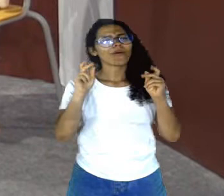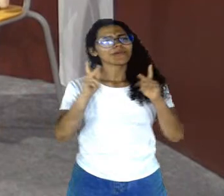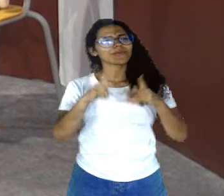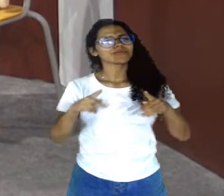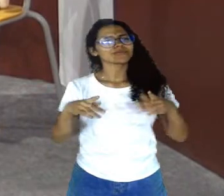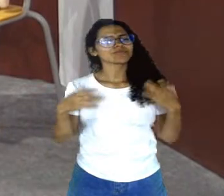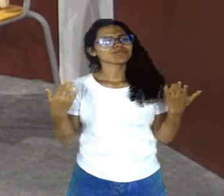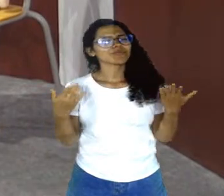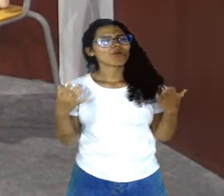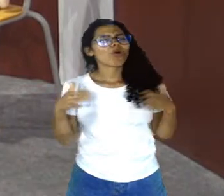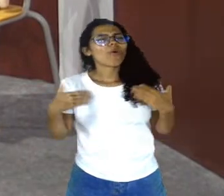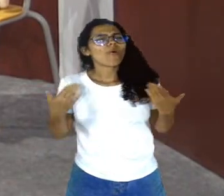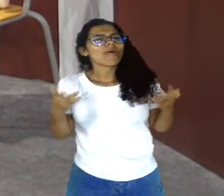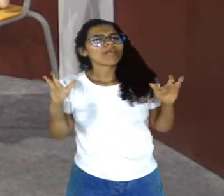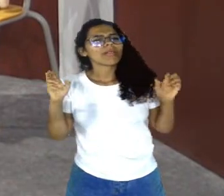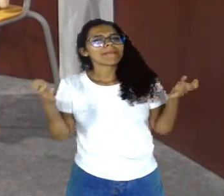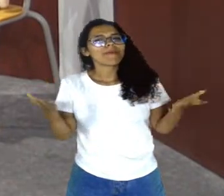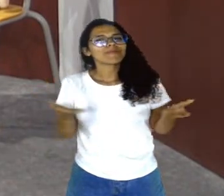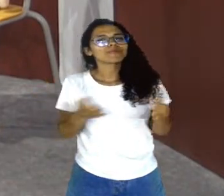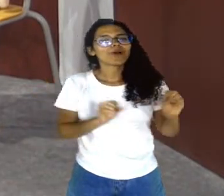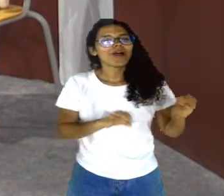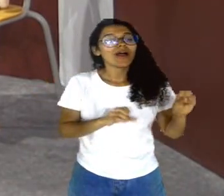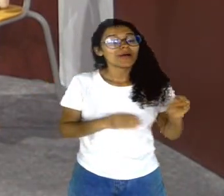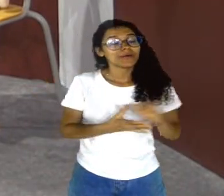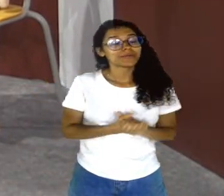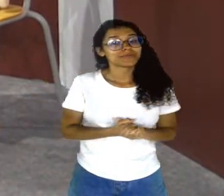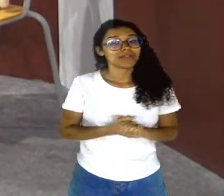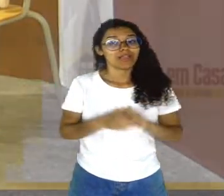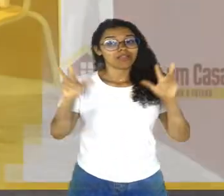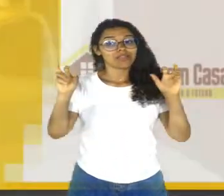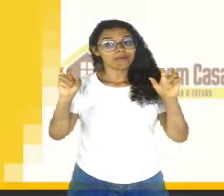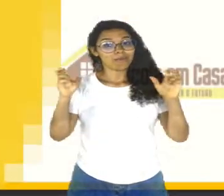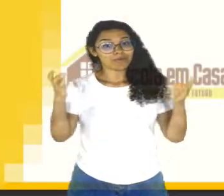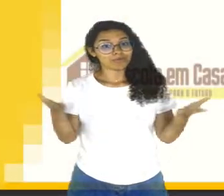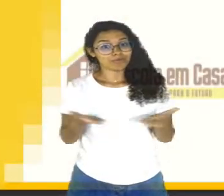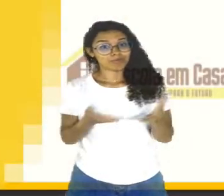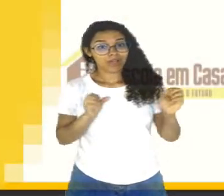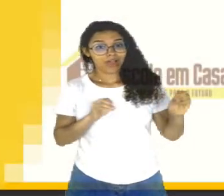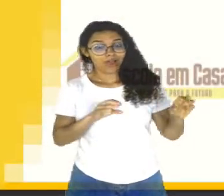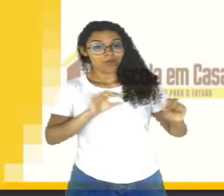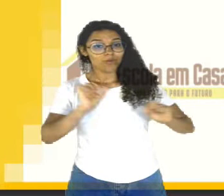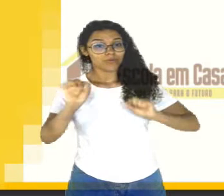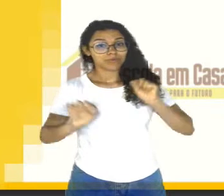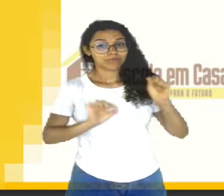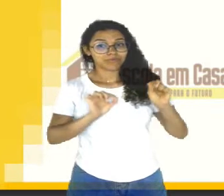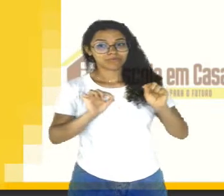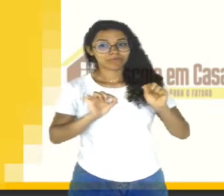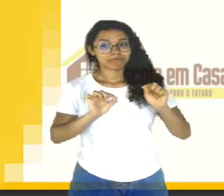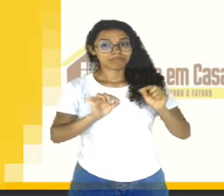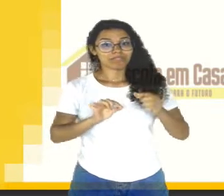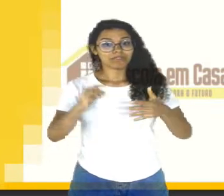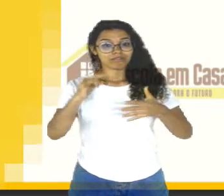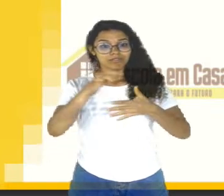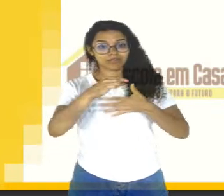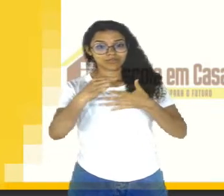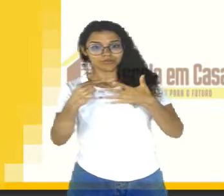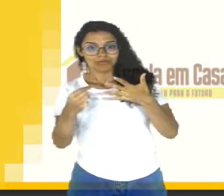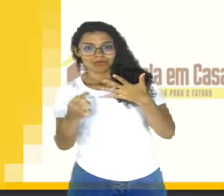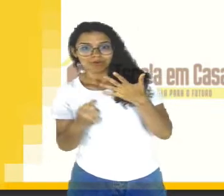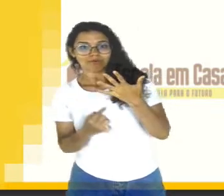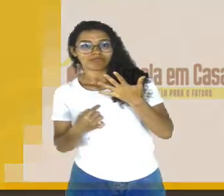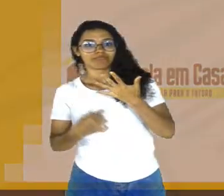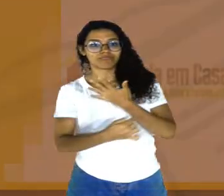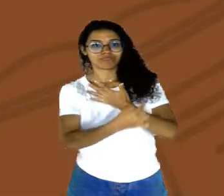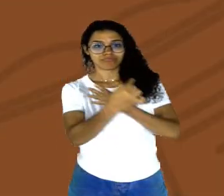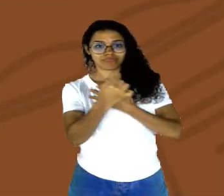Qual é o tema da nossa aula de hoje? O tema da nossa aula de hoje consiste em Sistema Endócrino,